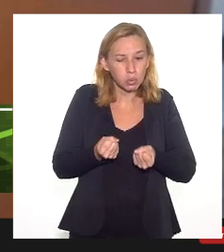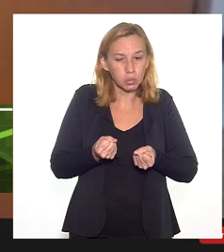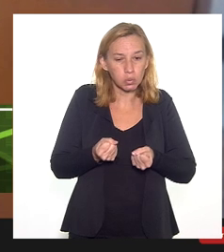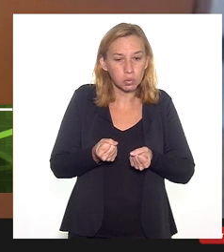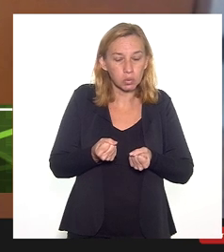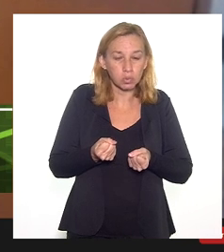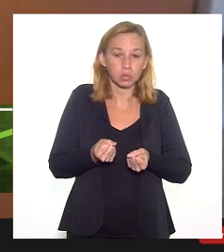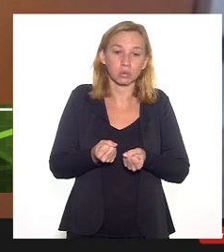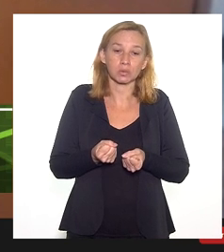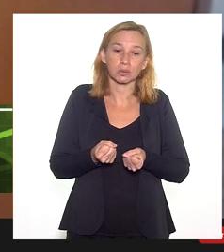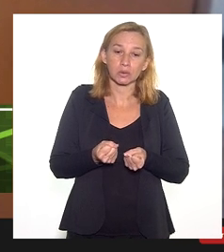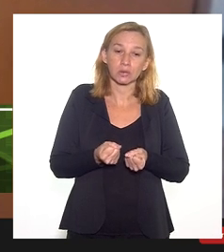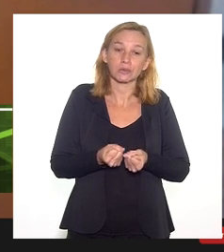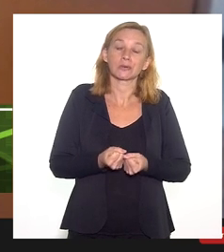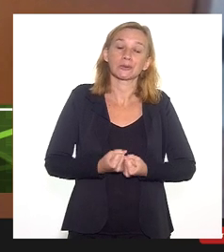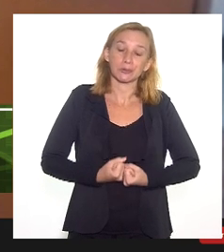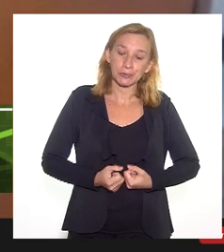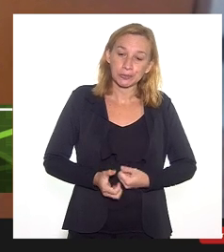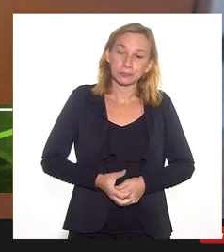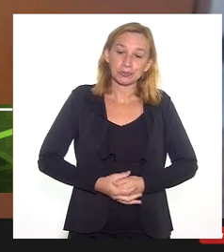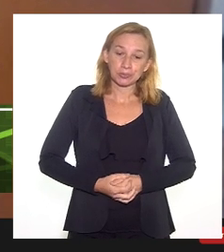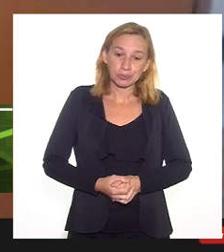hercúleo e de outurno.